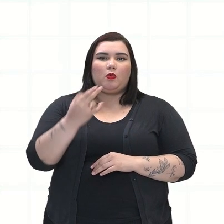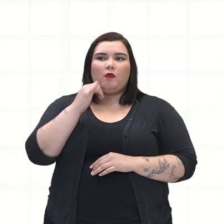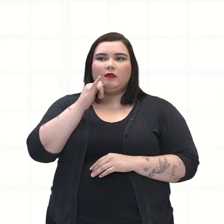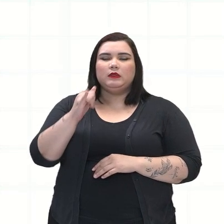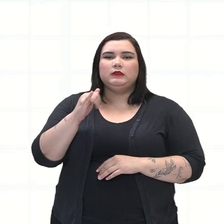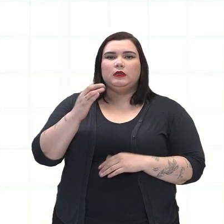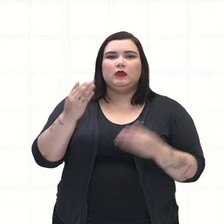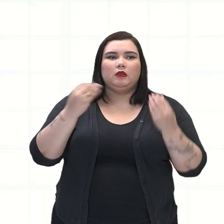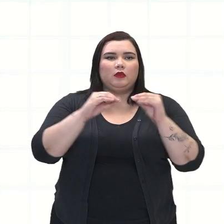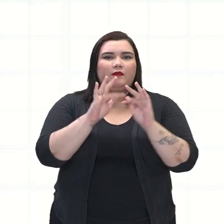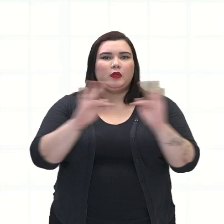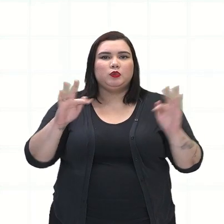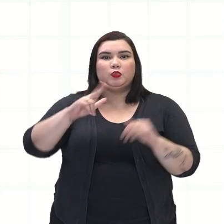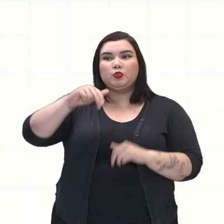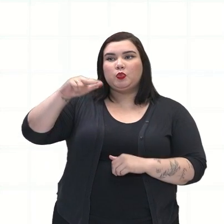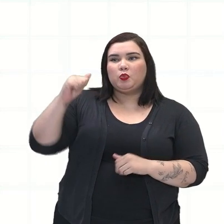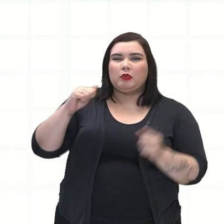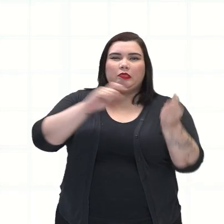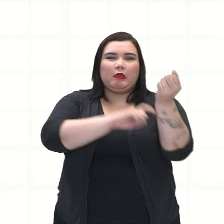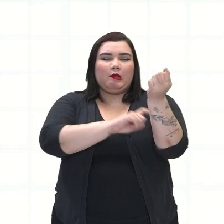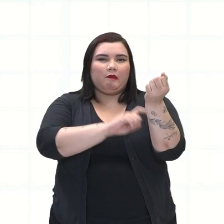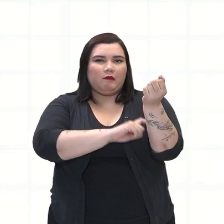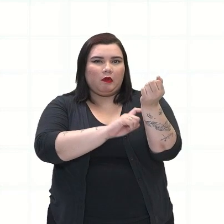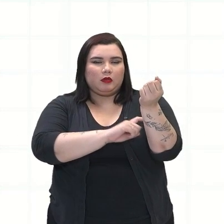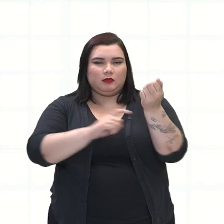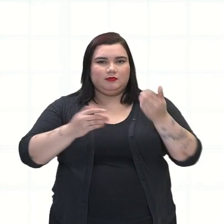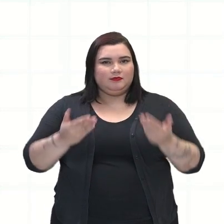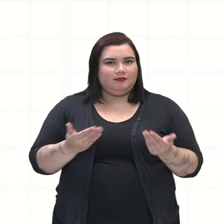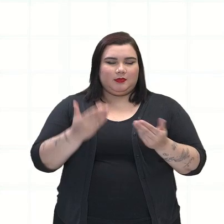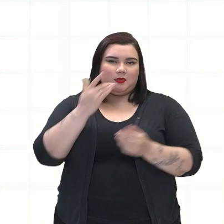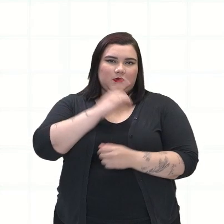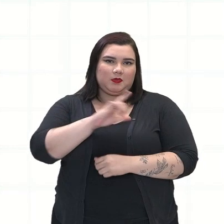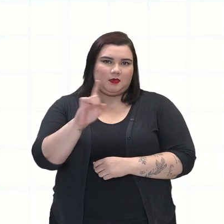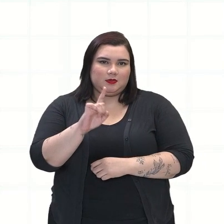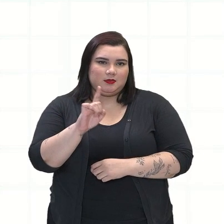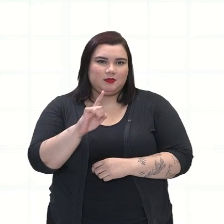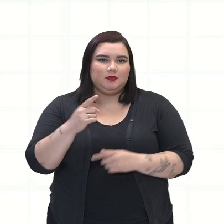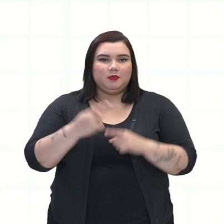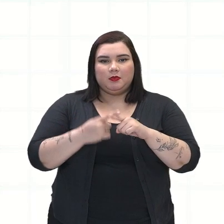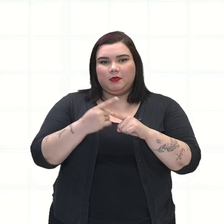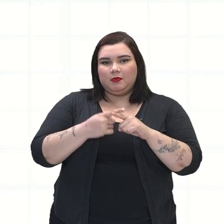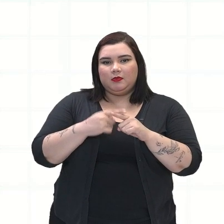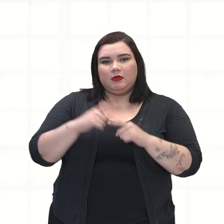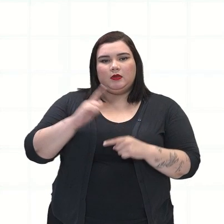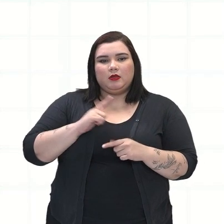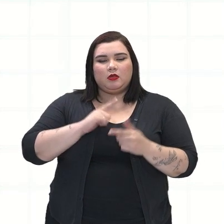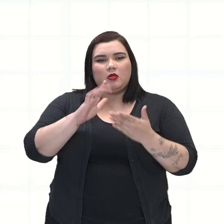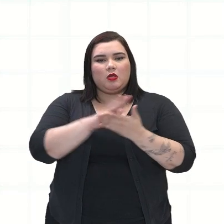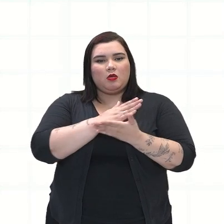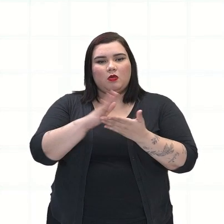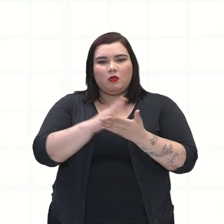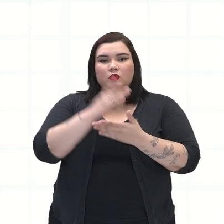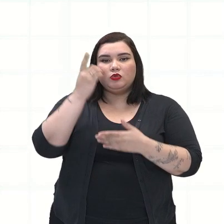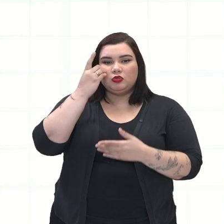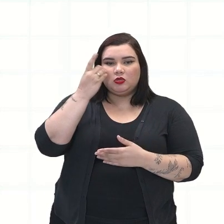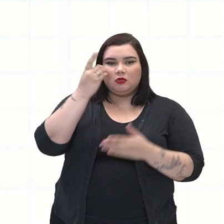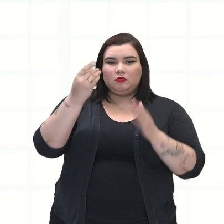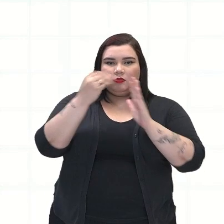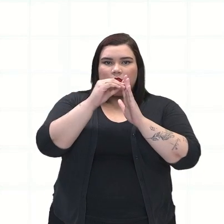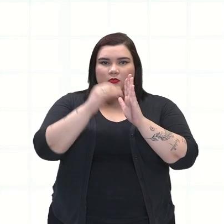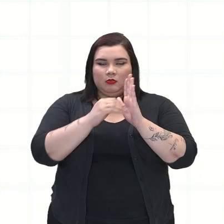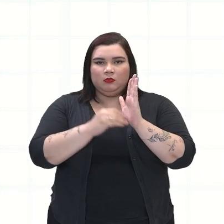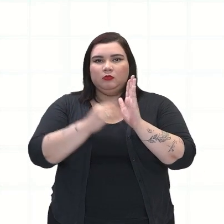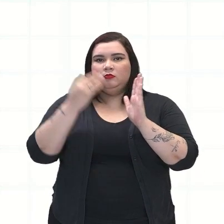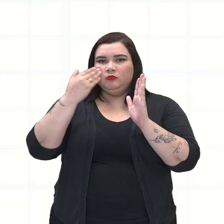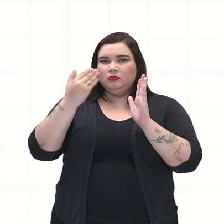se estressa também. Julia is never stressed, porque tem alguns dias marcados aí, né?